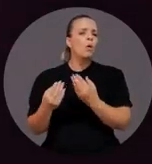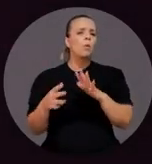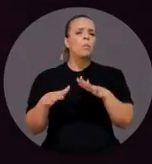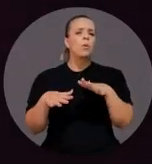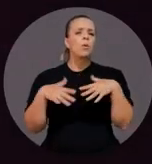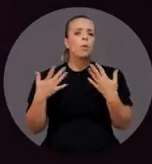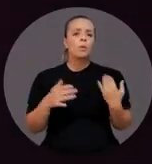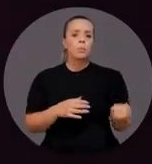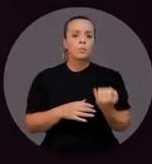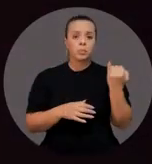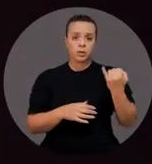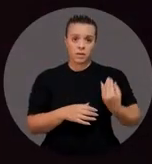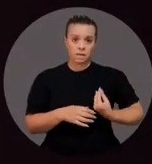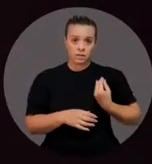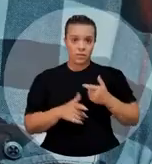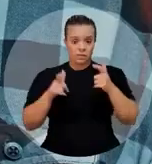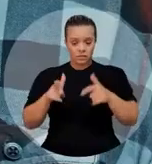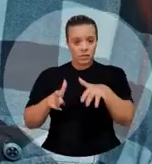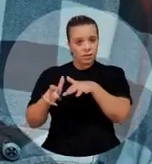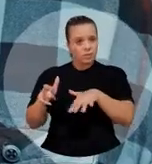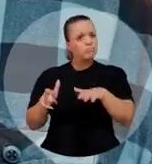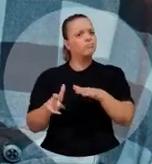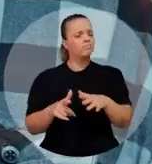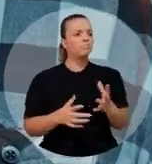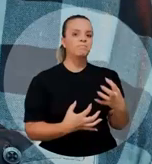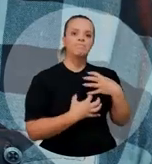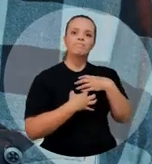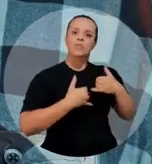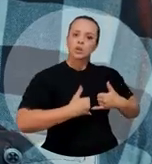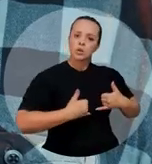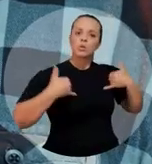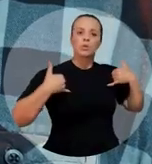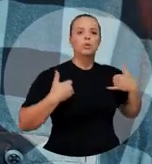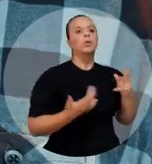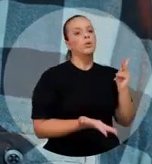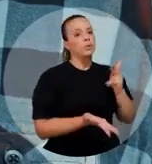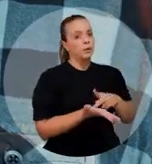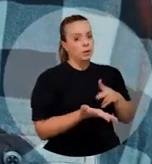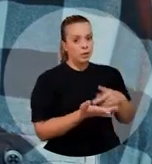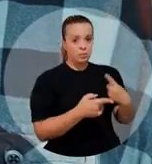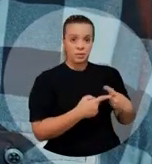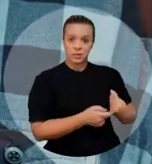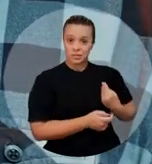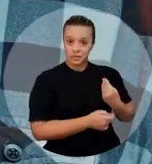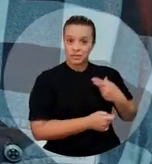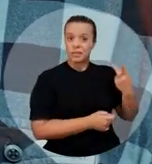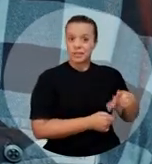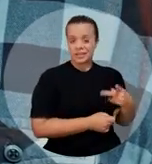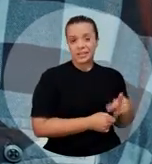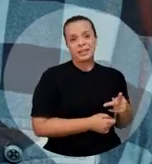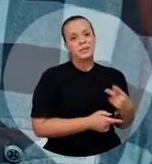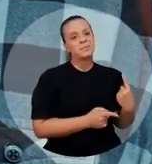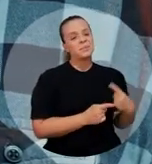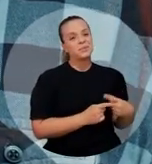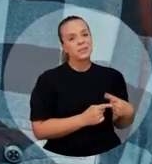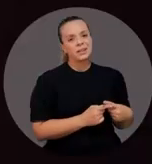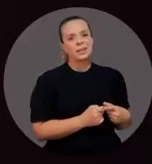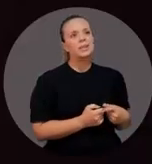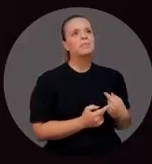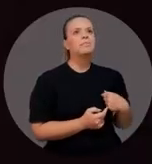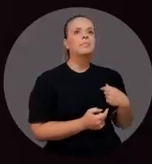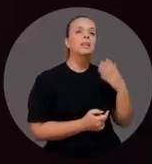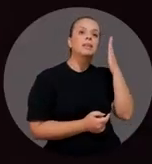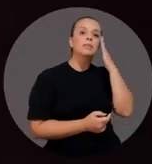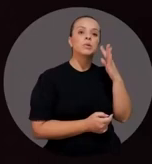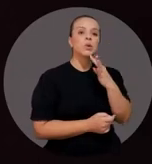que é a importância desse espaço para você? Cara, eu me sinto honrado, de verdade, por estar aqui. Porque é